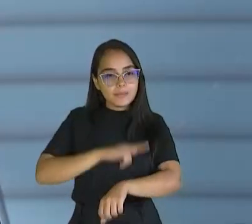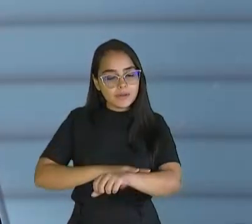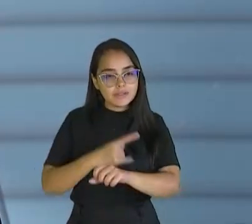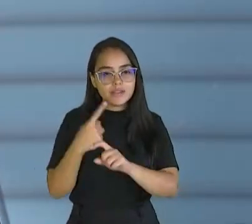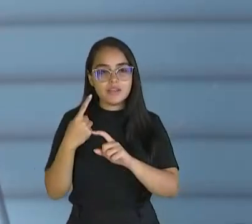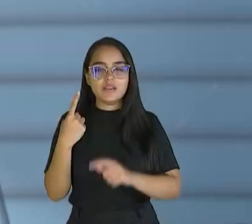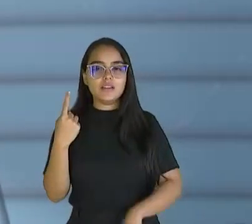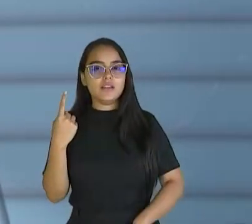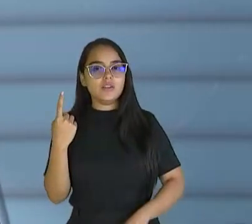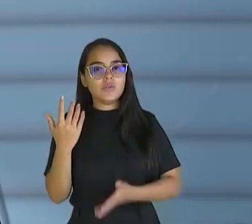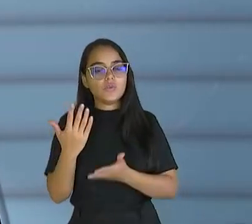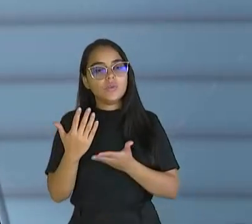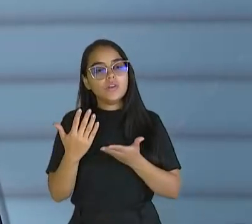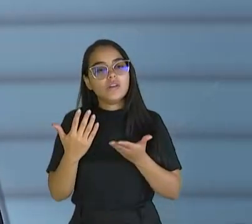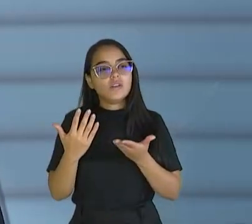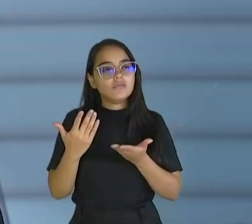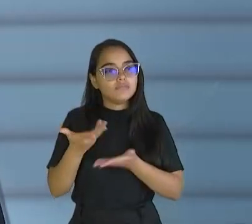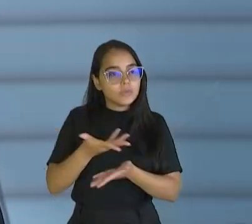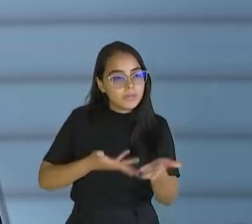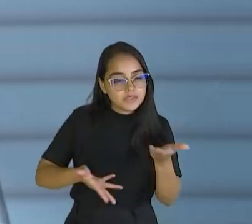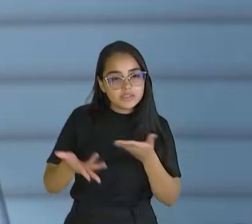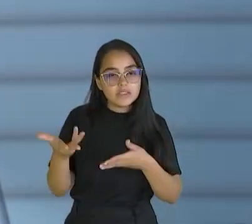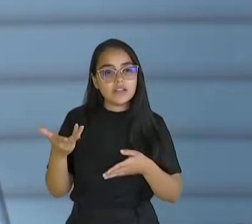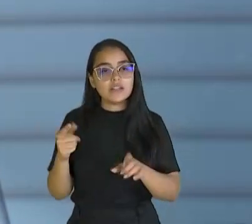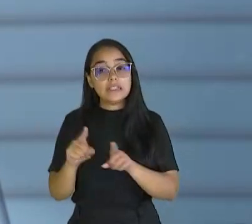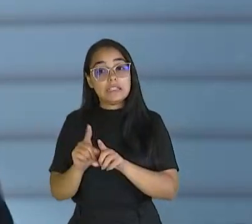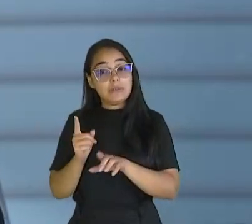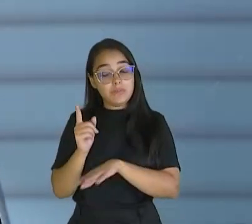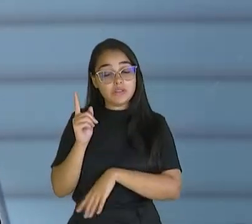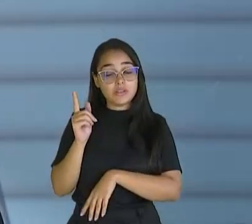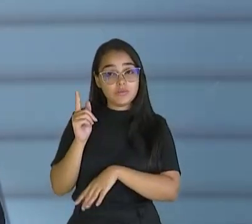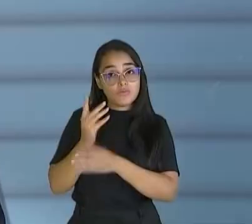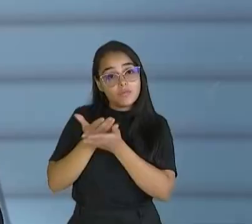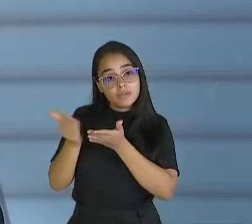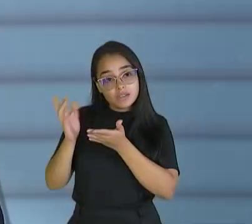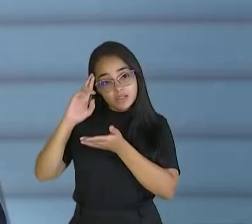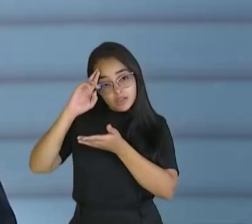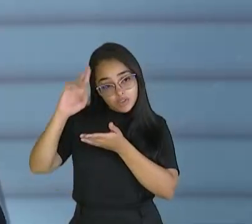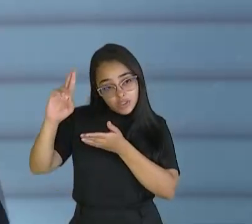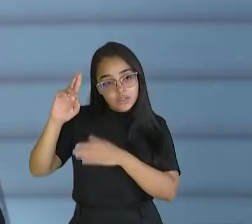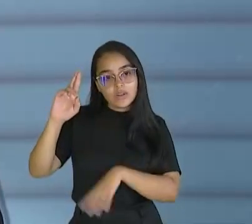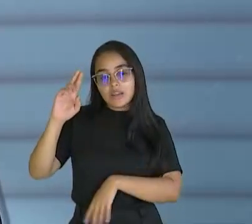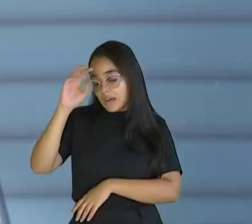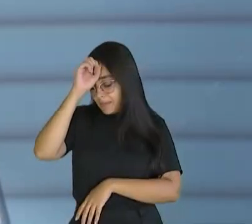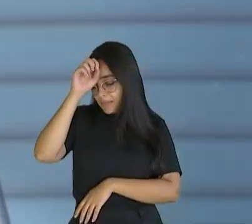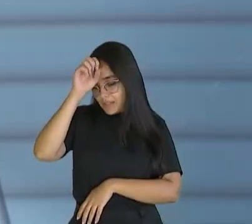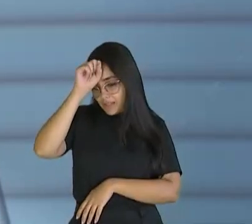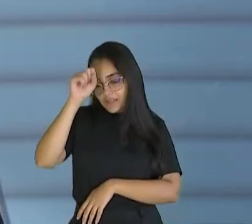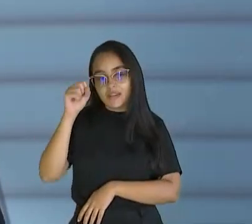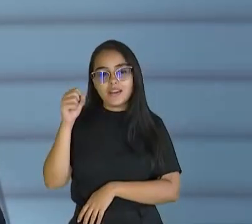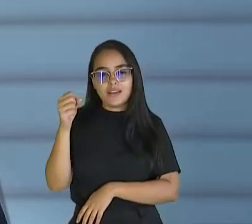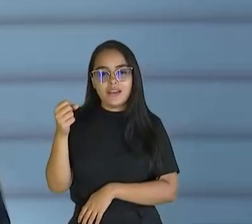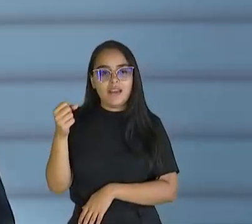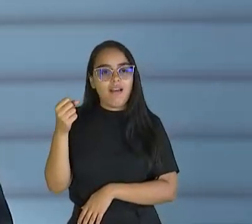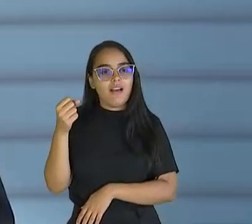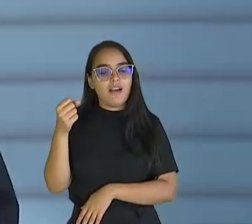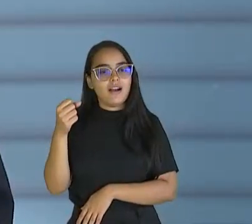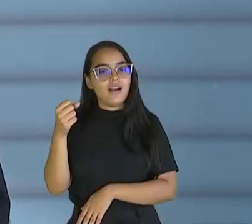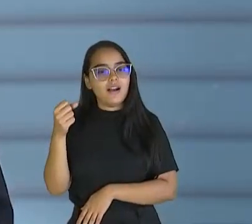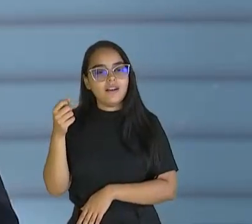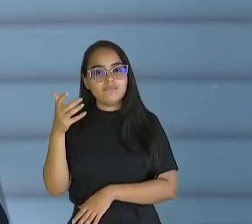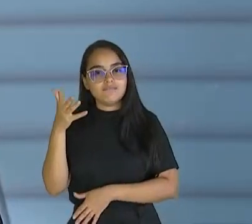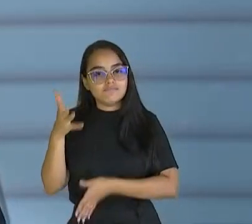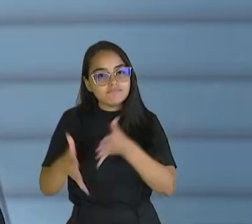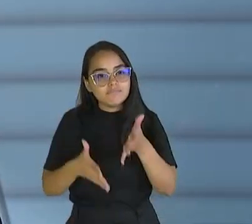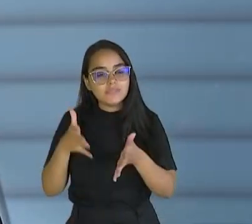Cresci. E, como pessoa, né? E depois, quando eu fui para a diretoria, aí tive que aprender a falar, a